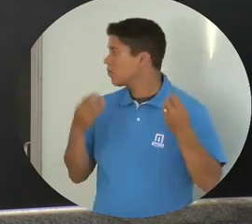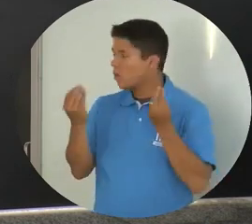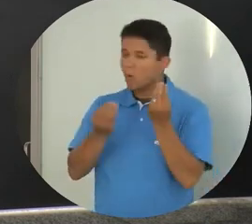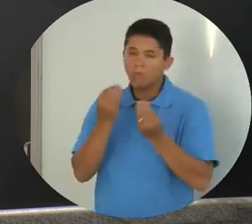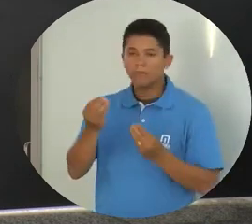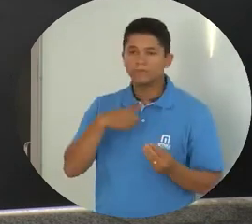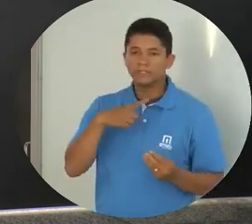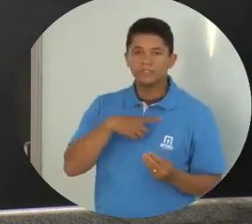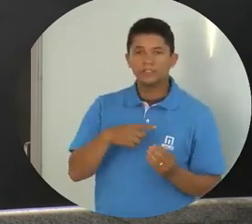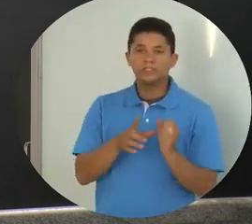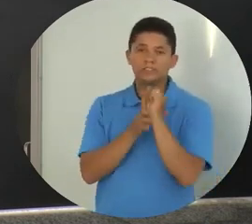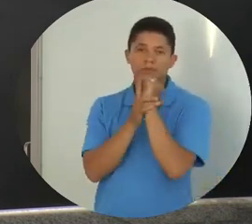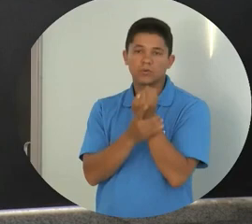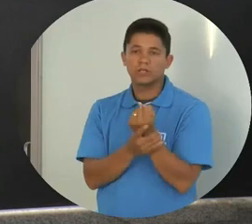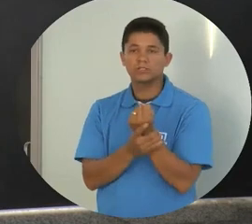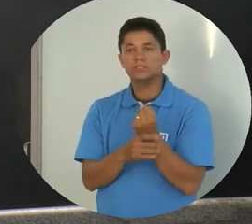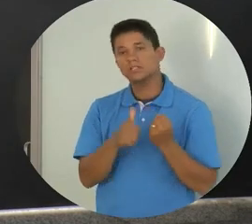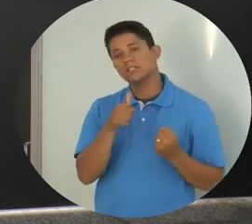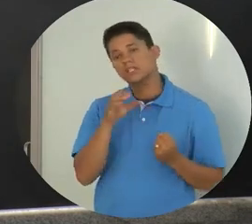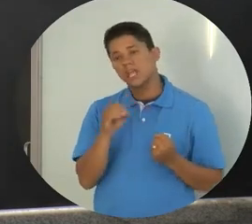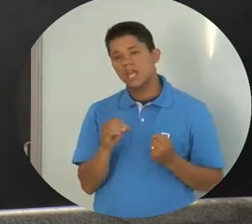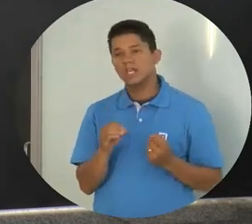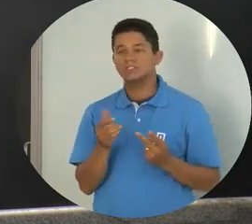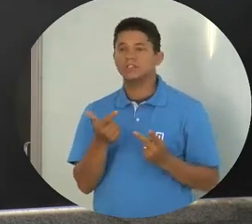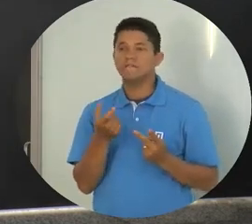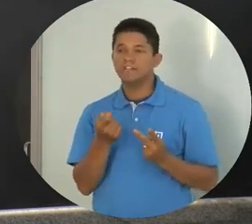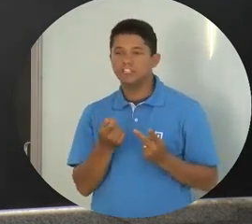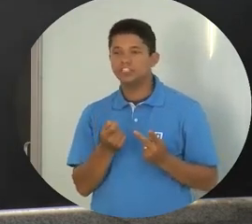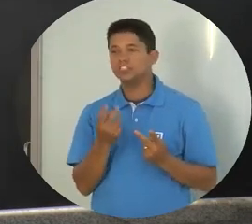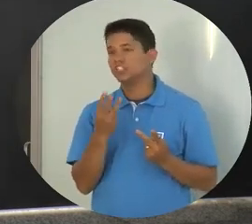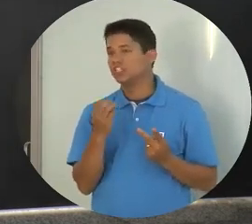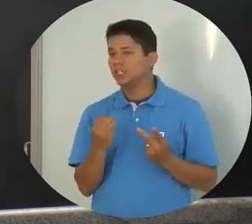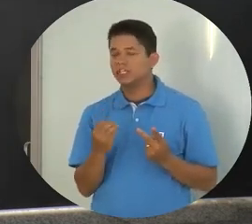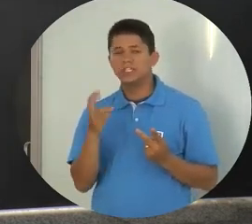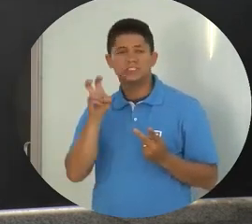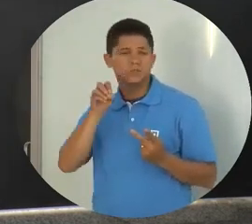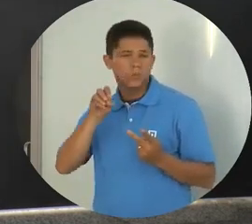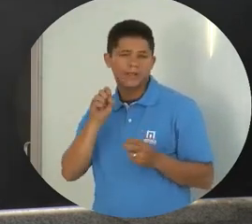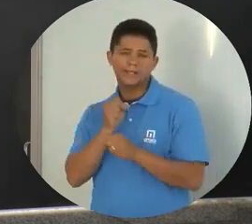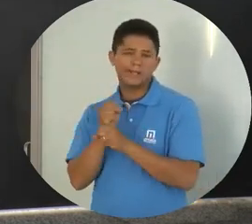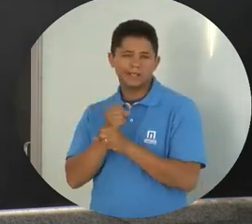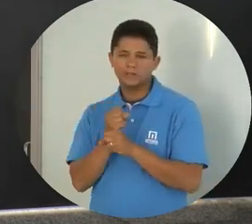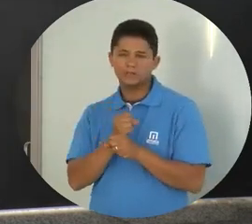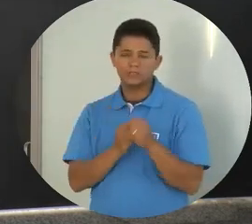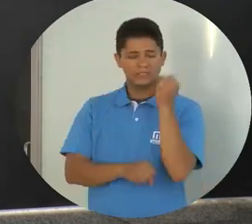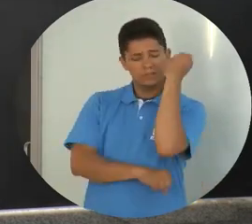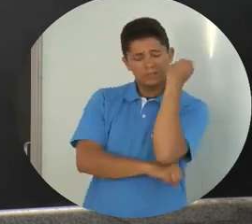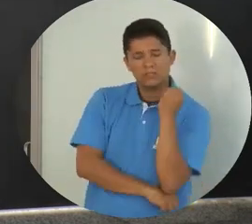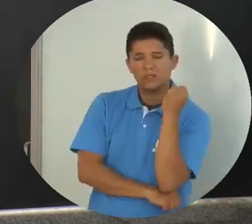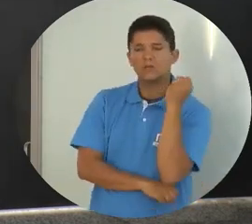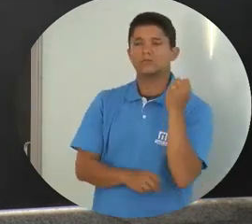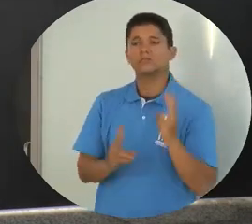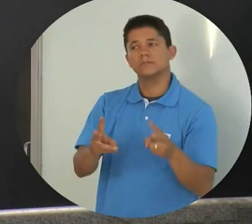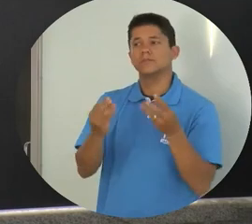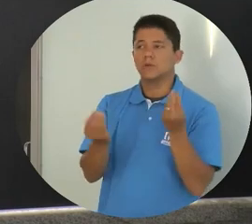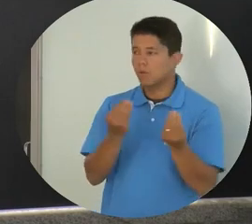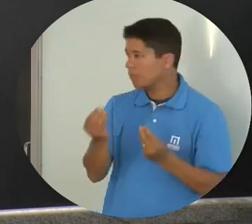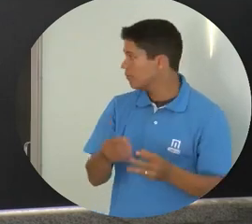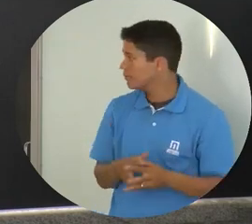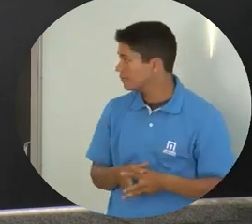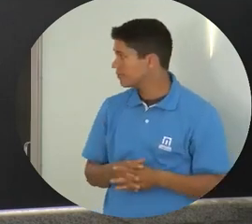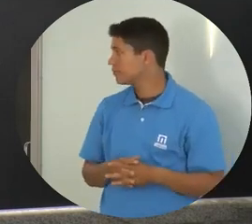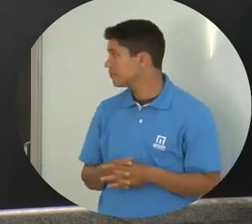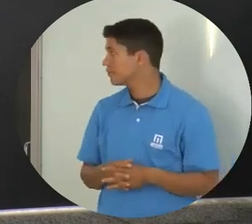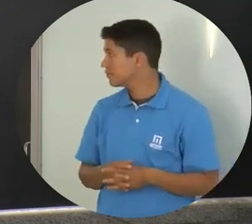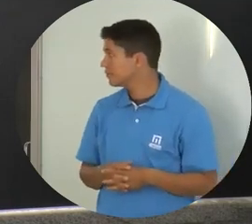segurança que em 10, 20, 30, 50 anos essa carga permanece atuante. Então, acaba